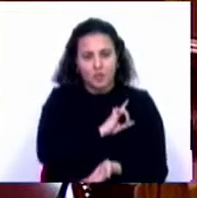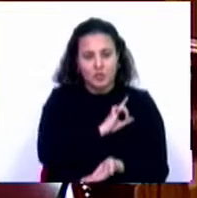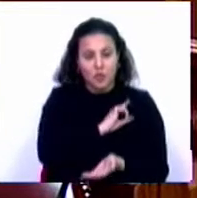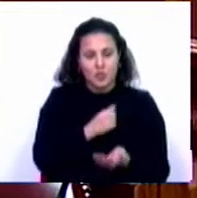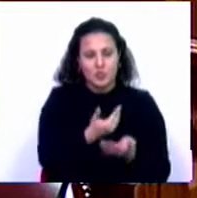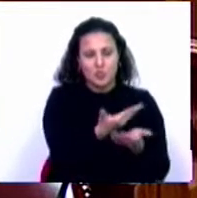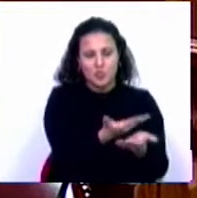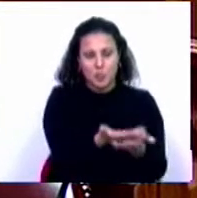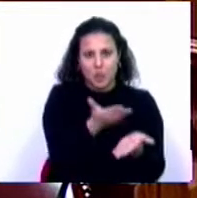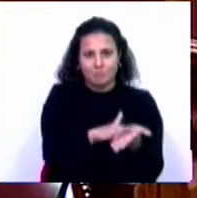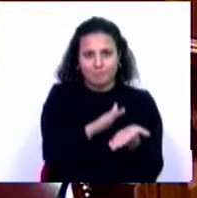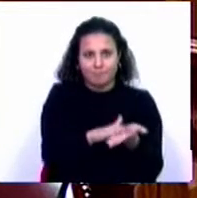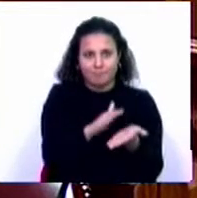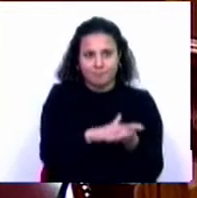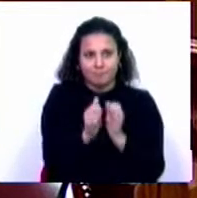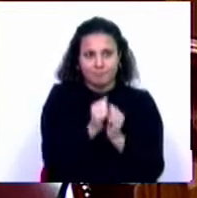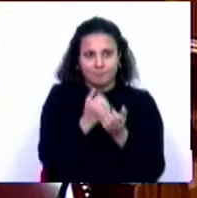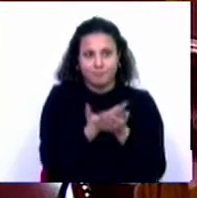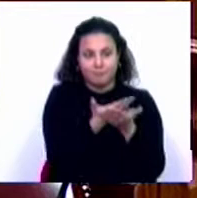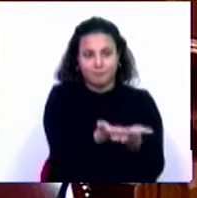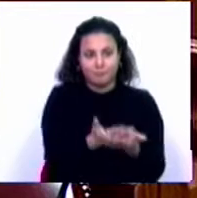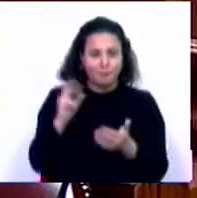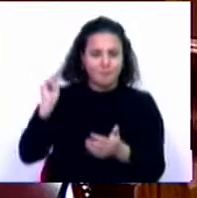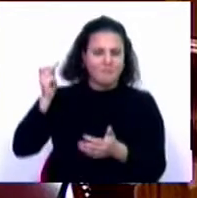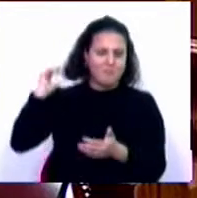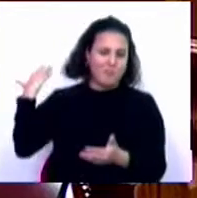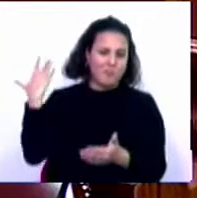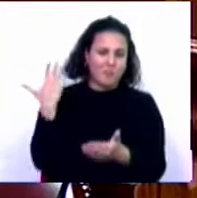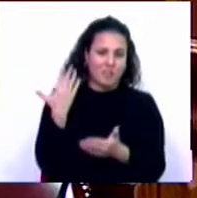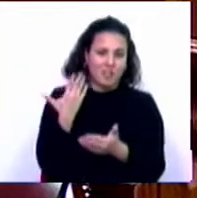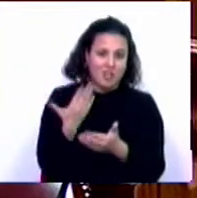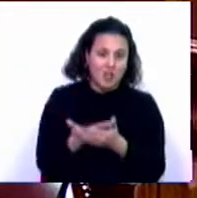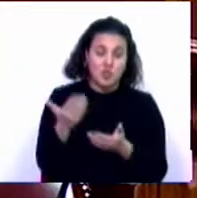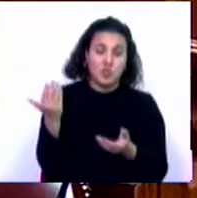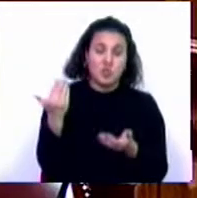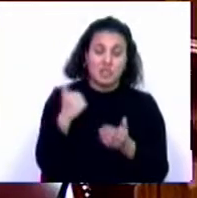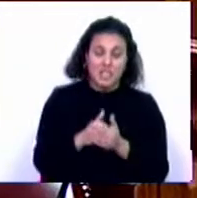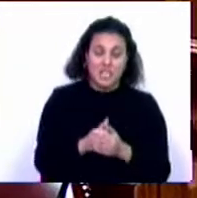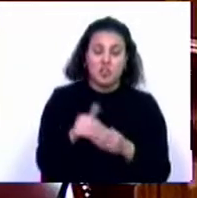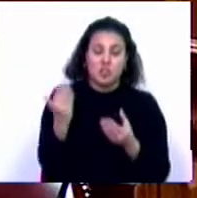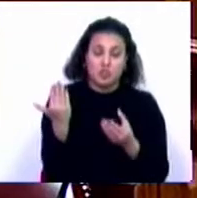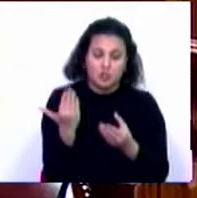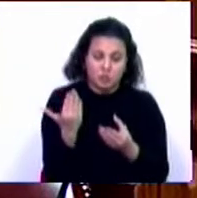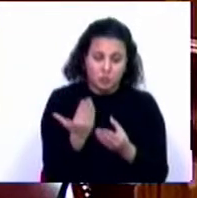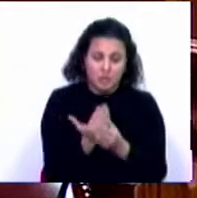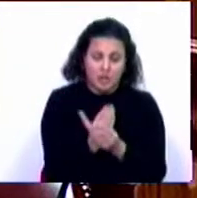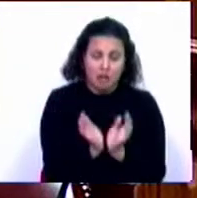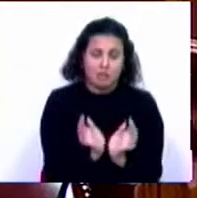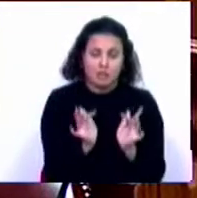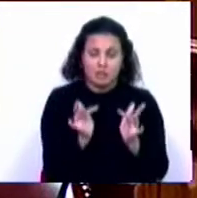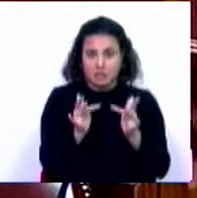físico, quando hoje, desde há anos, estou a citar, o processo judicial já é um processo eletrónico e a distribuição é um ato